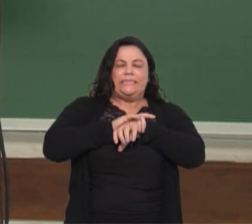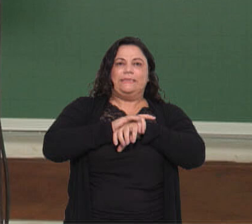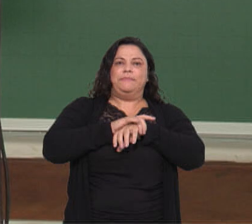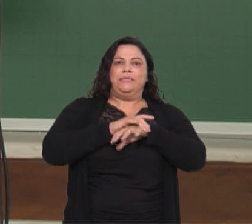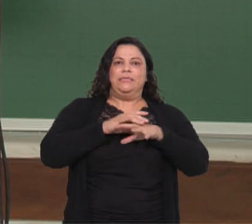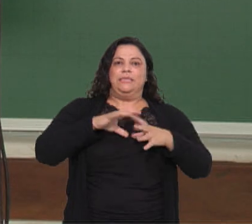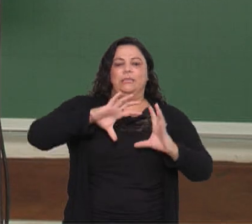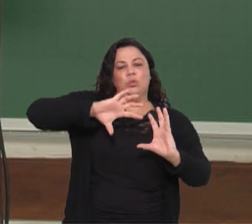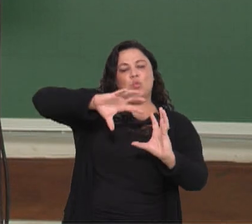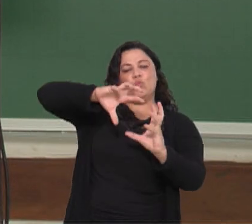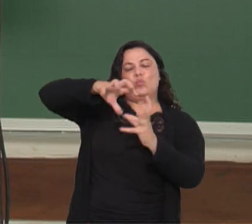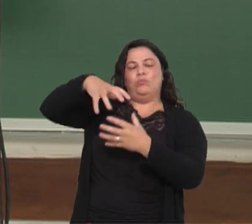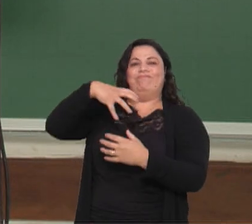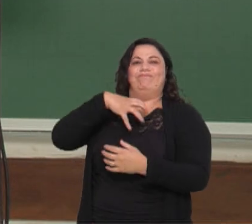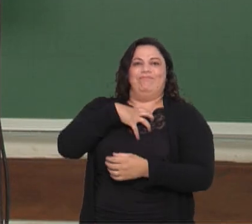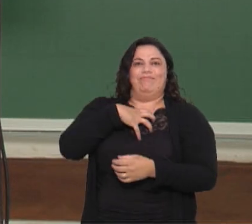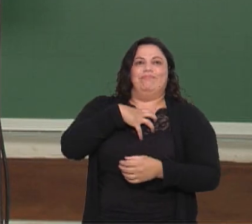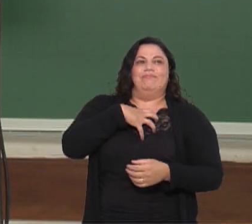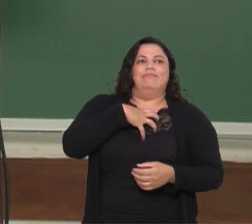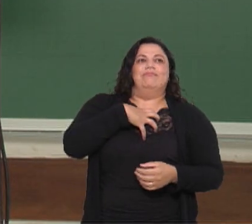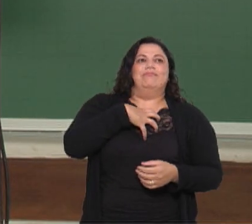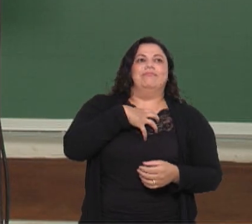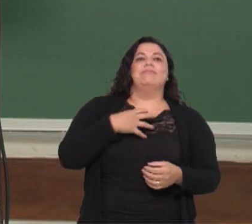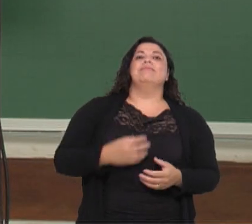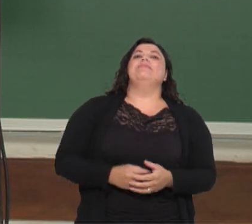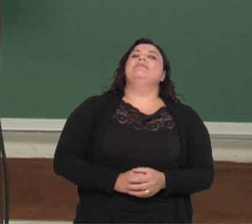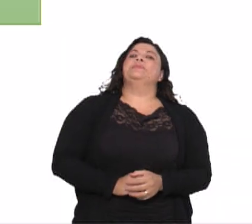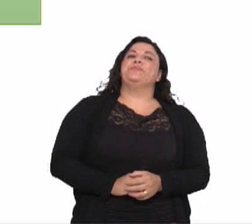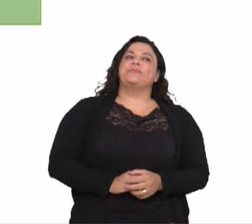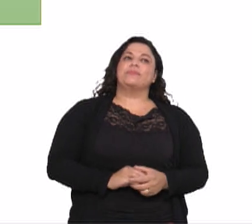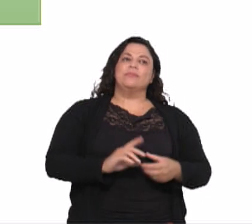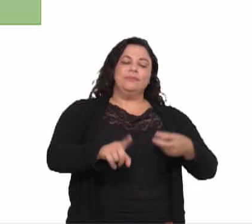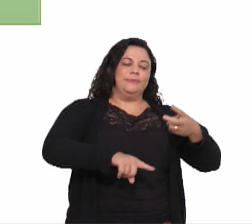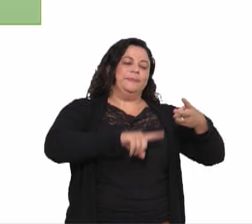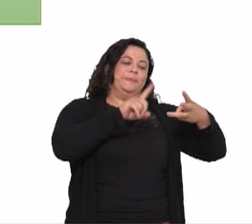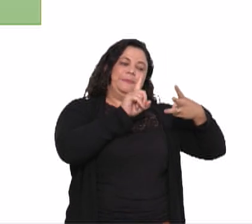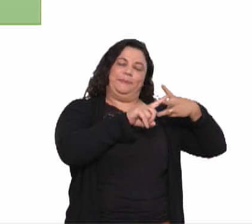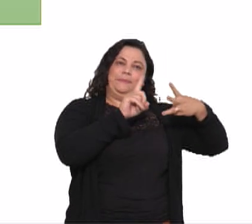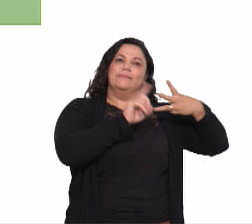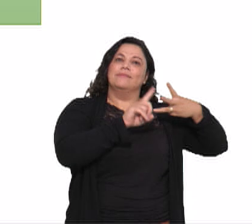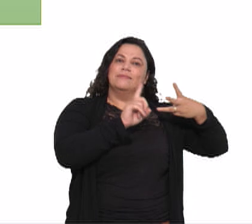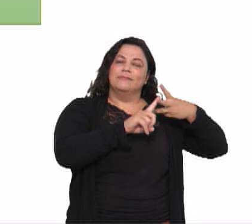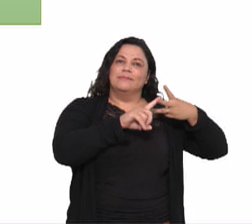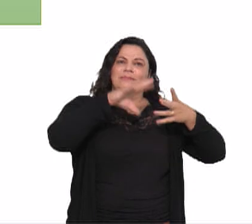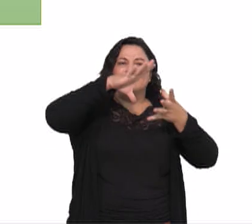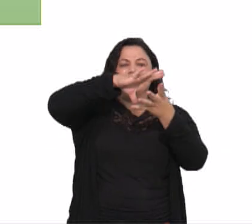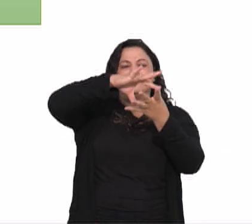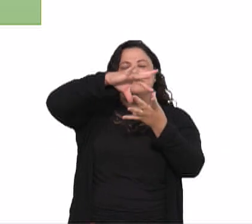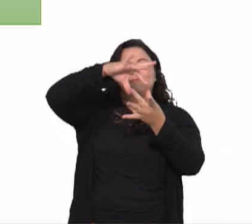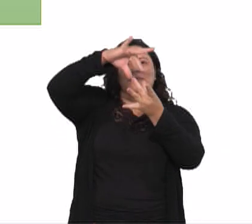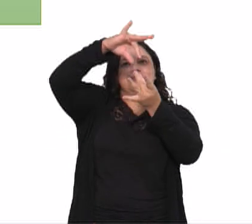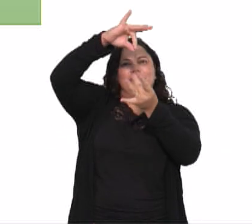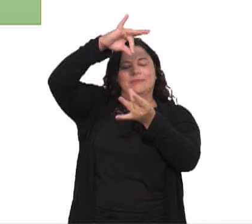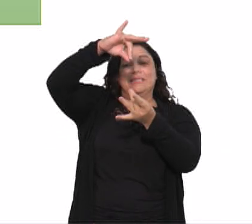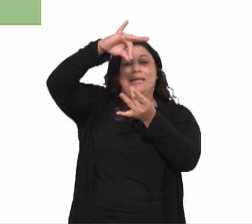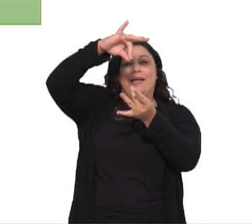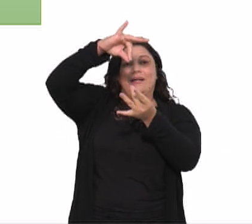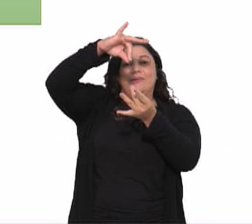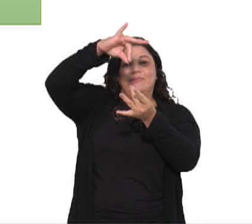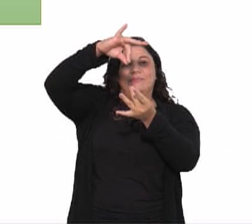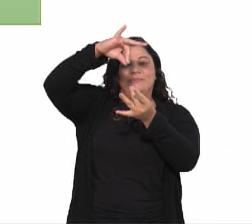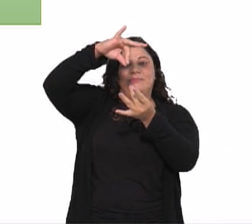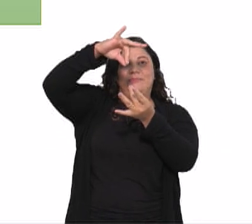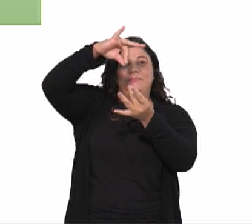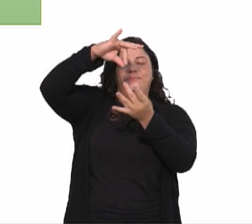ao mundo sensível. Segunda parte da alma seria a parte irascível da alma, né? Que justamente a parte que se